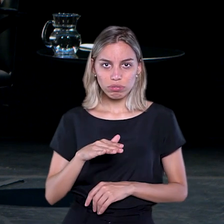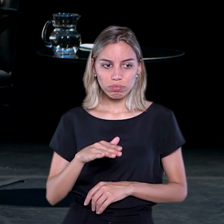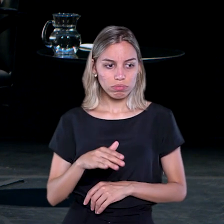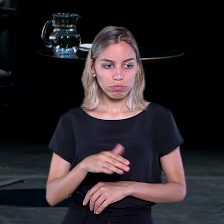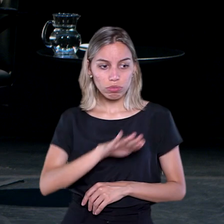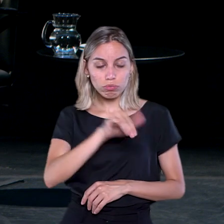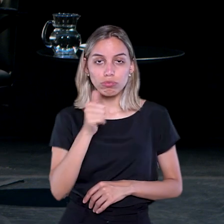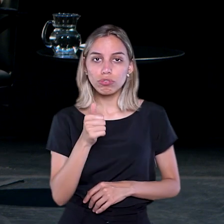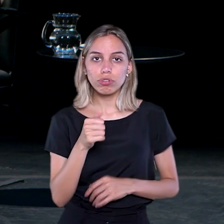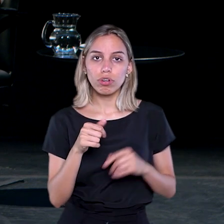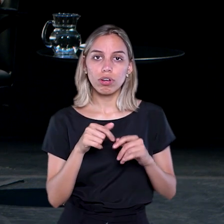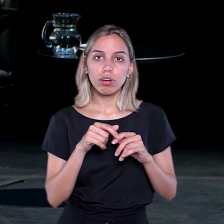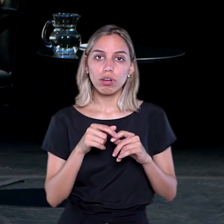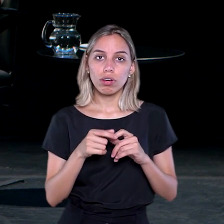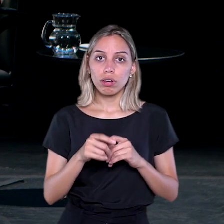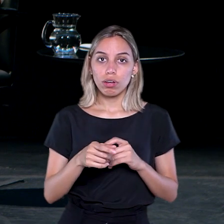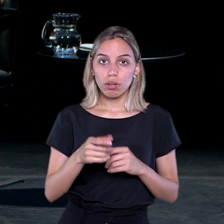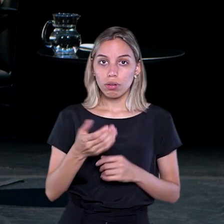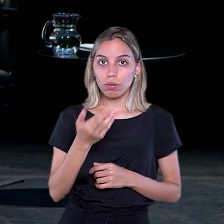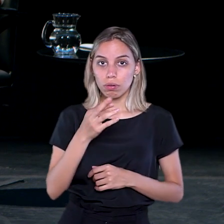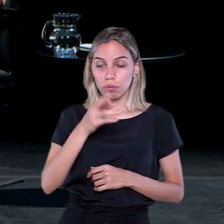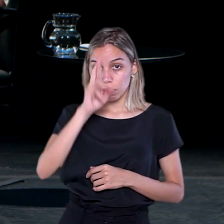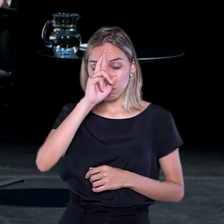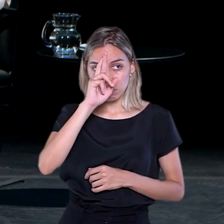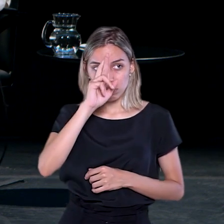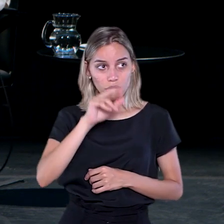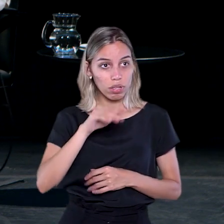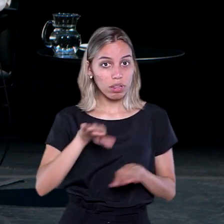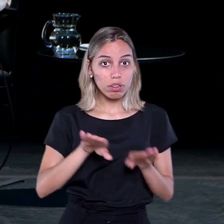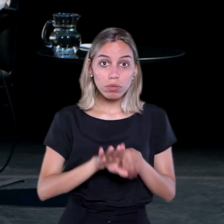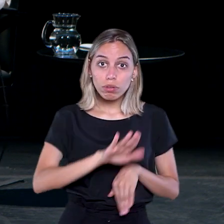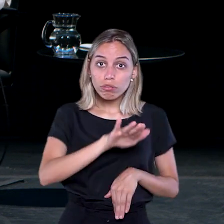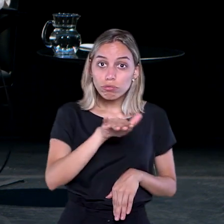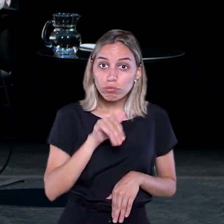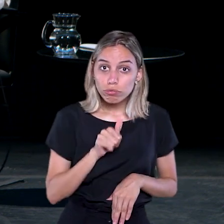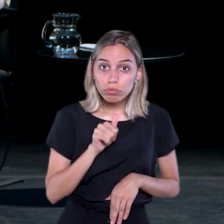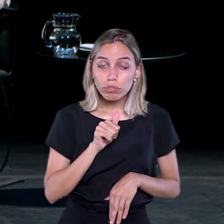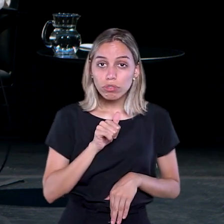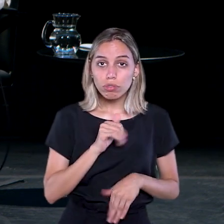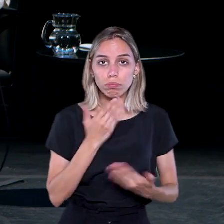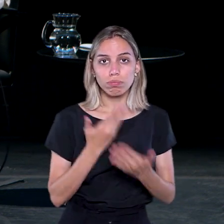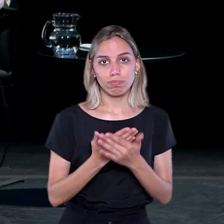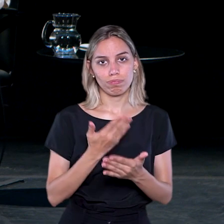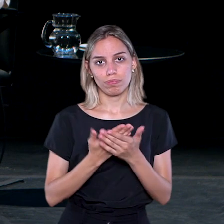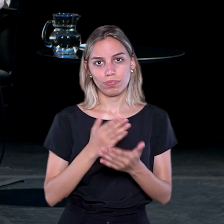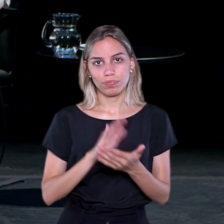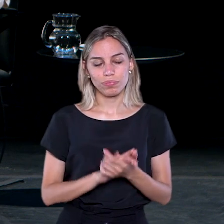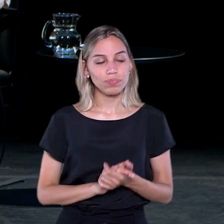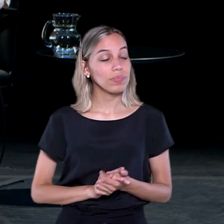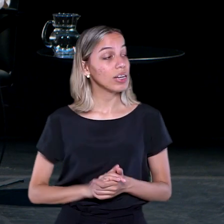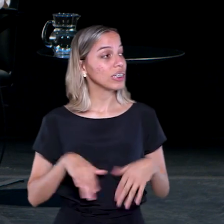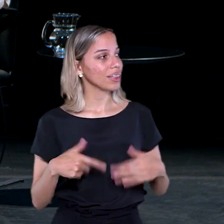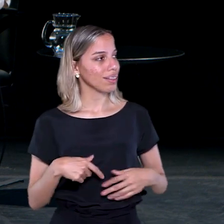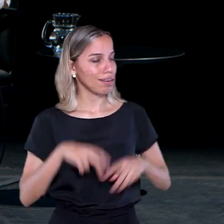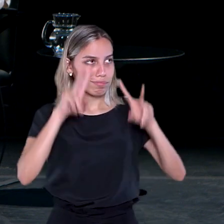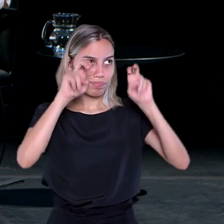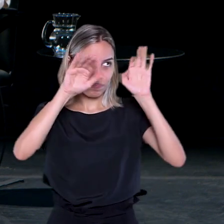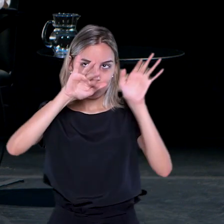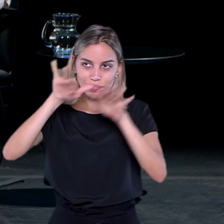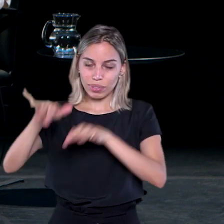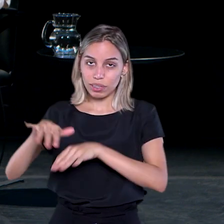como quituteiras, né? As primeiras empreendedoras, nós não pedimos, não fomos às ruas